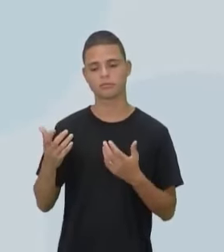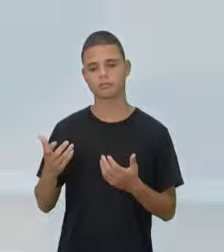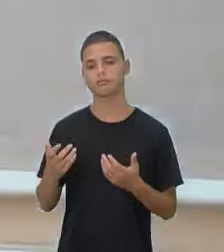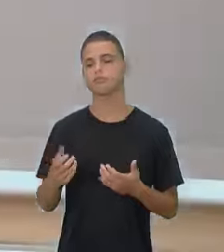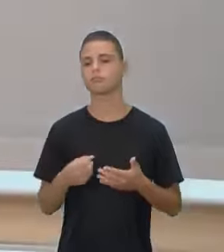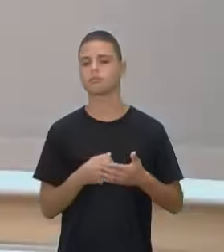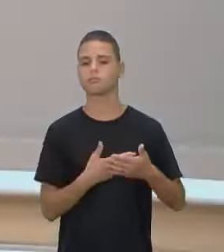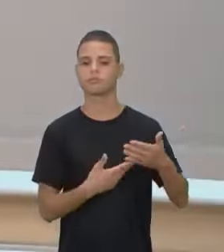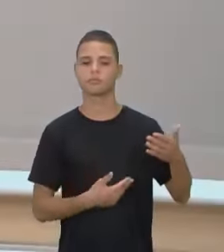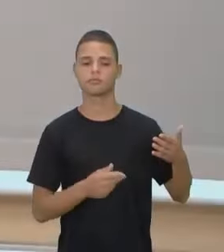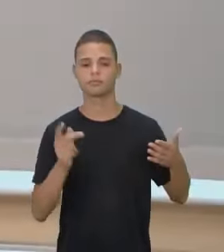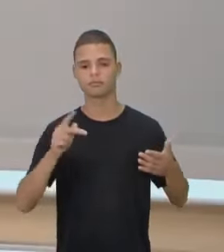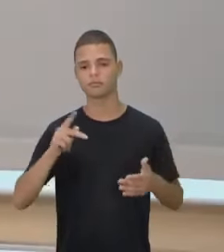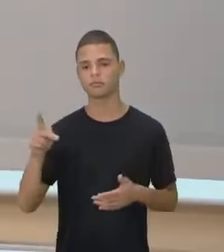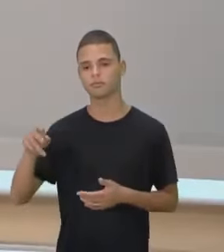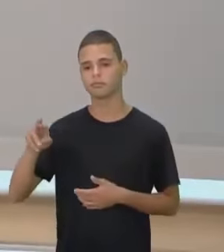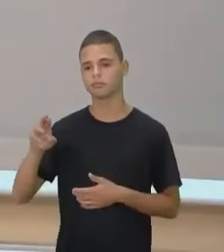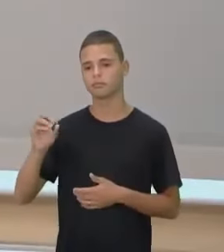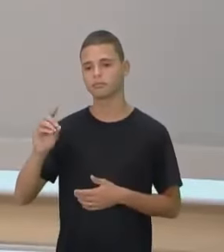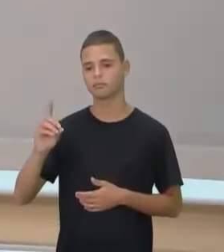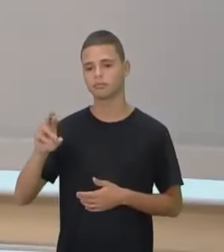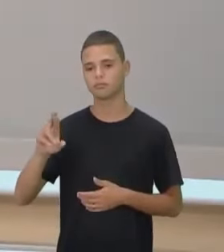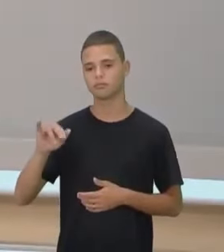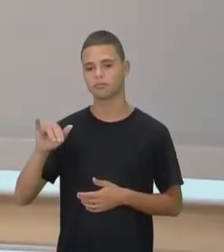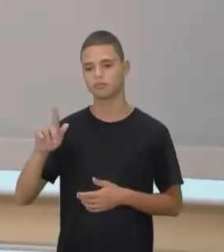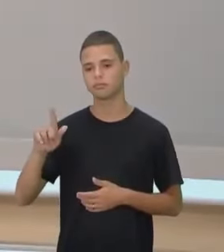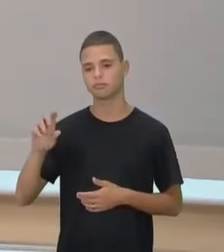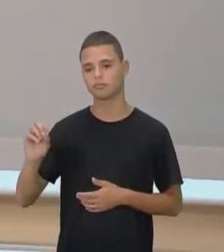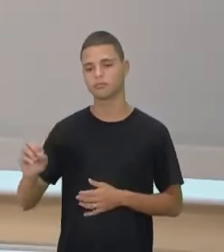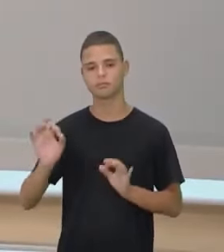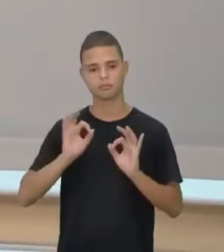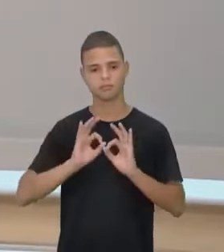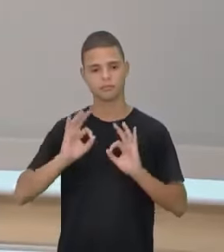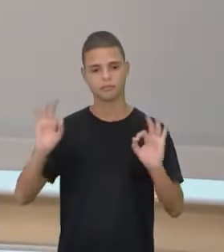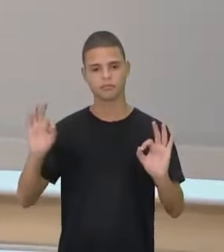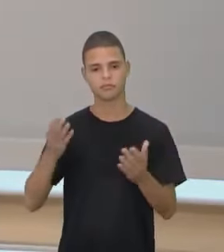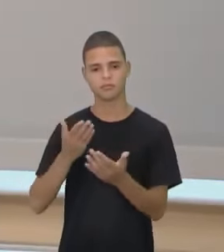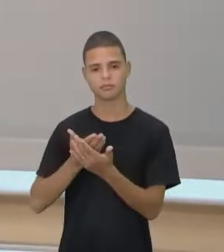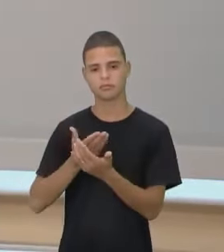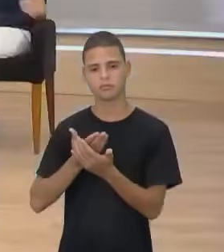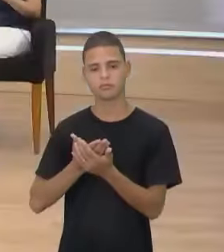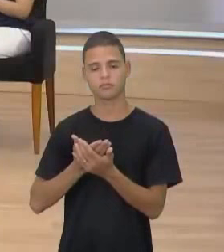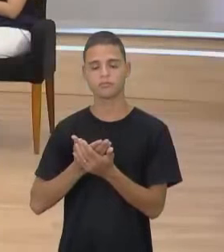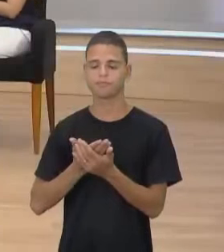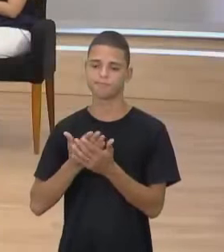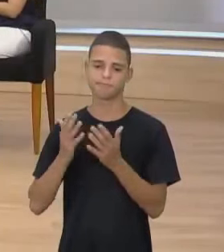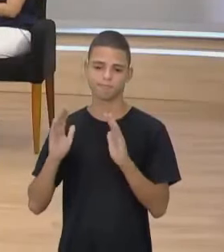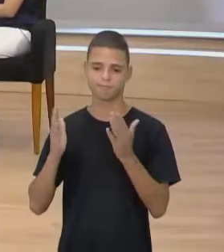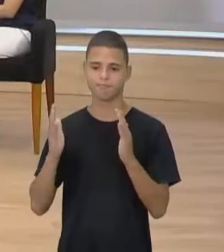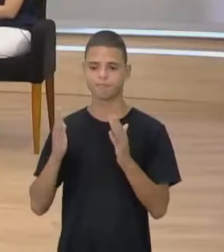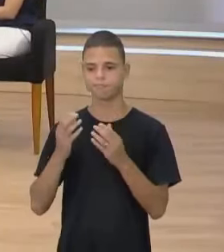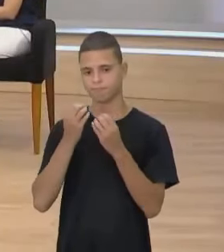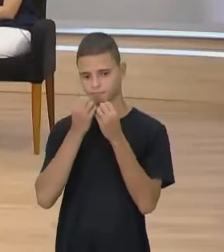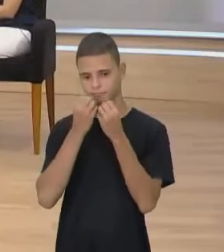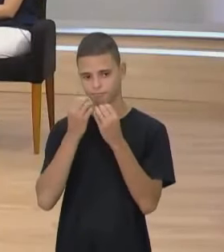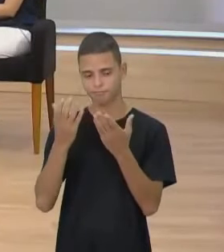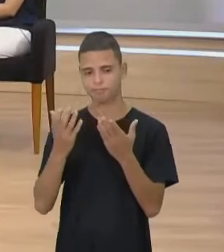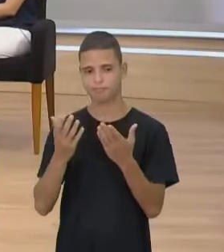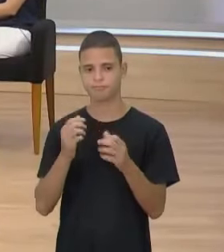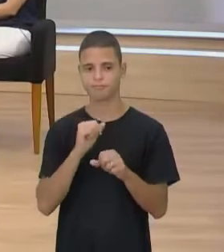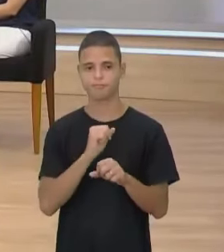aqui o comentário do professor Rodrigo, ótima aula, um show de conhecimento, parabéns, Eduardo. Muito obrigado, né? Espera acabar.